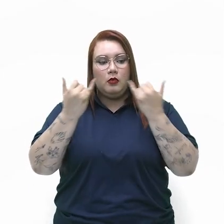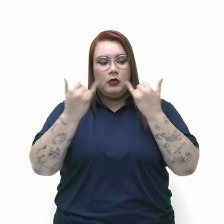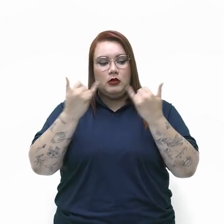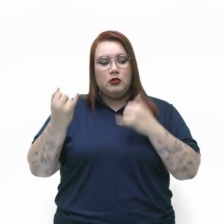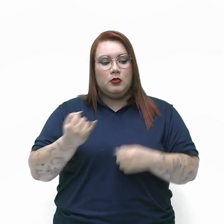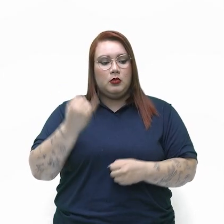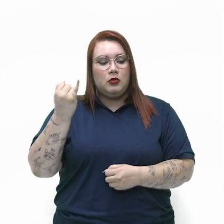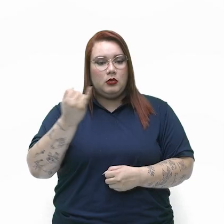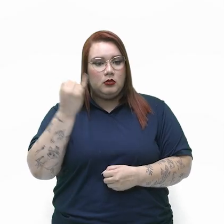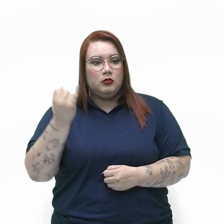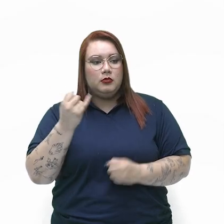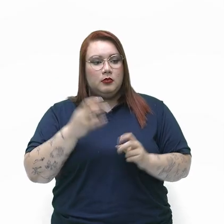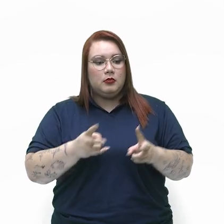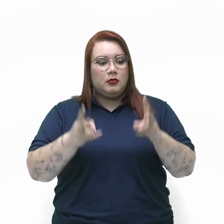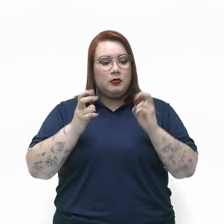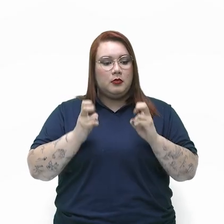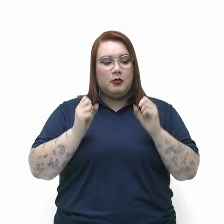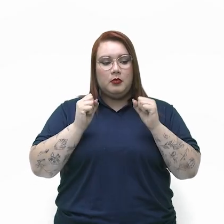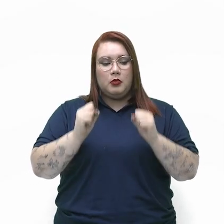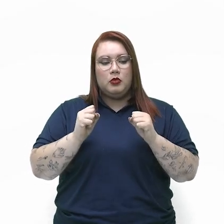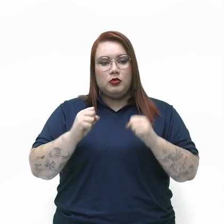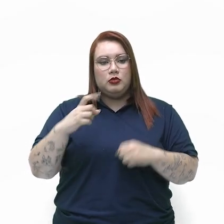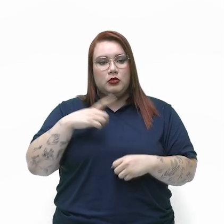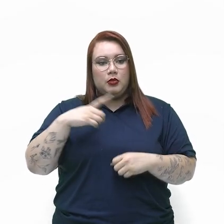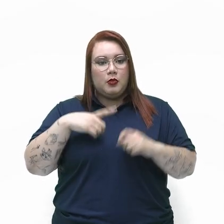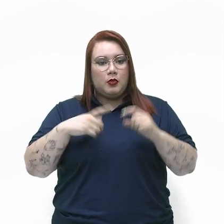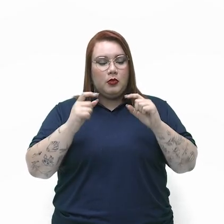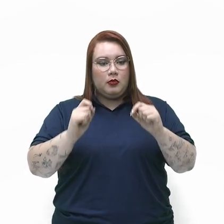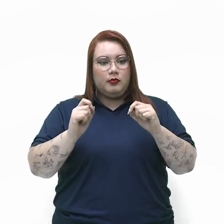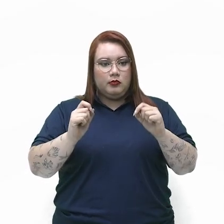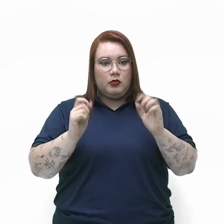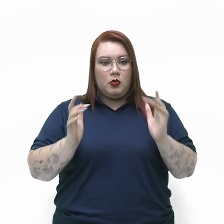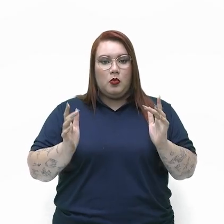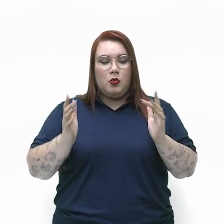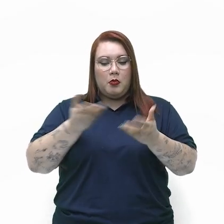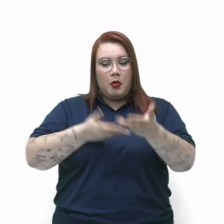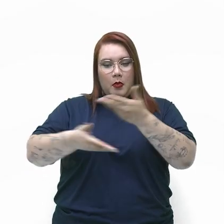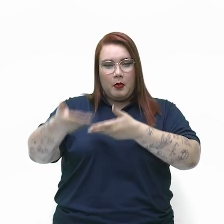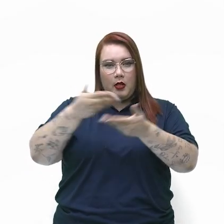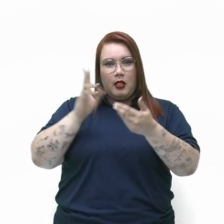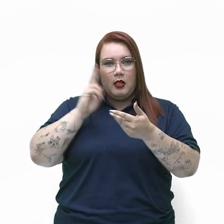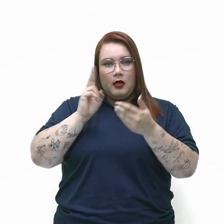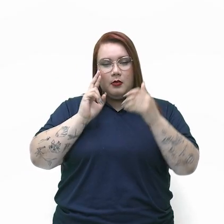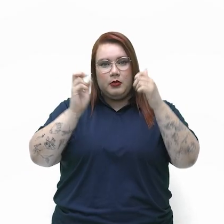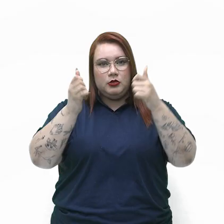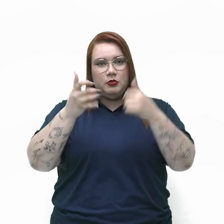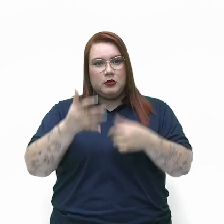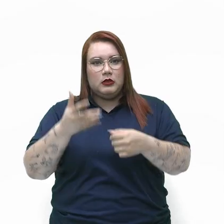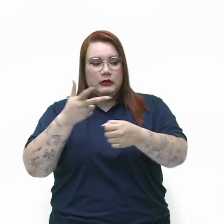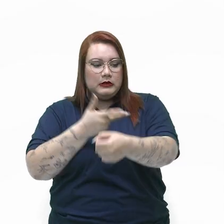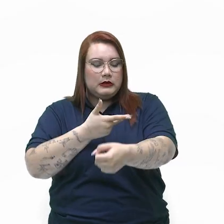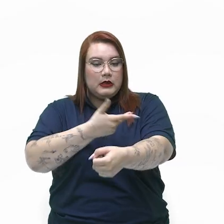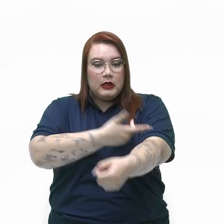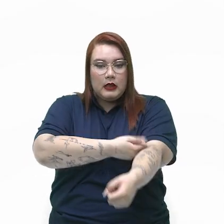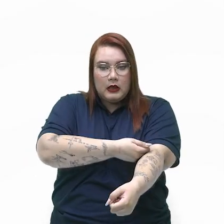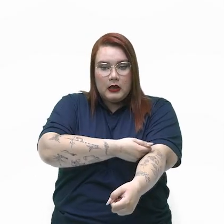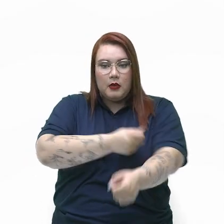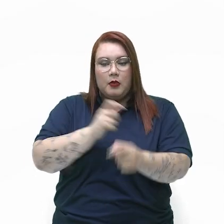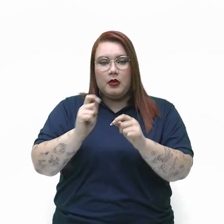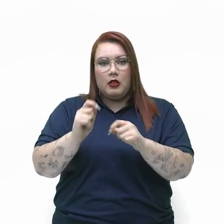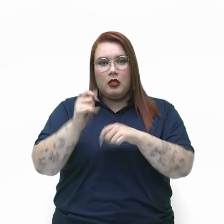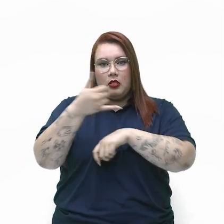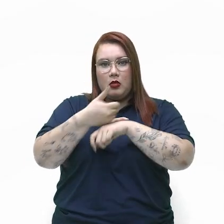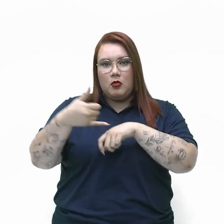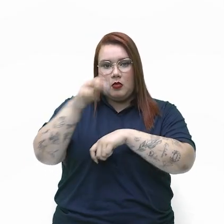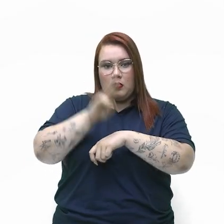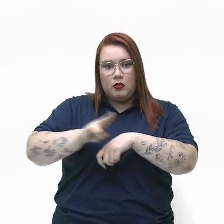tá? A gente observa que pode pegar através do compartilhamento de seringas, né? Existem muitos casos relacionados